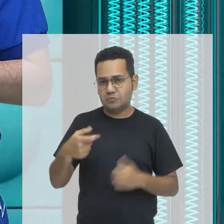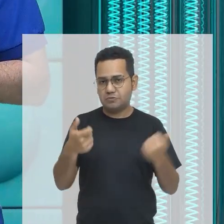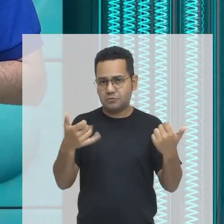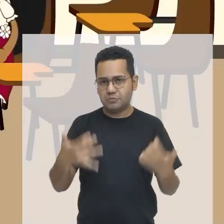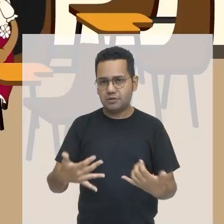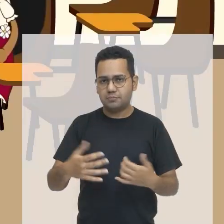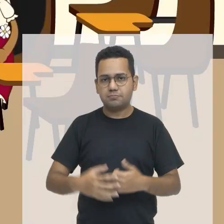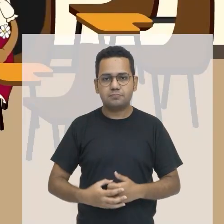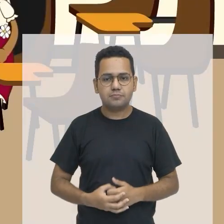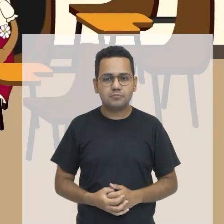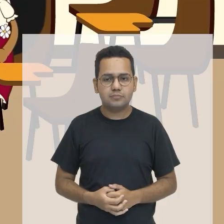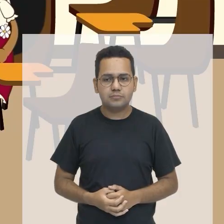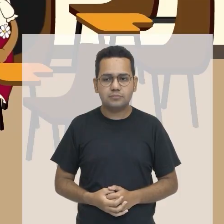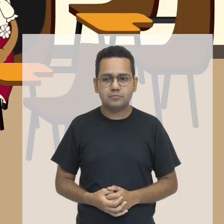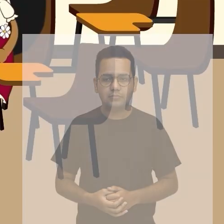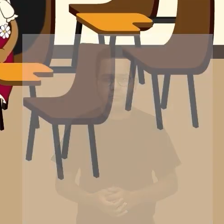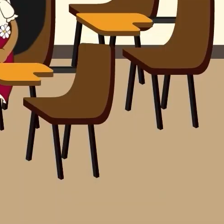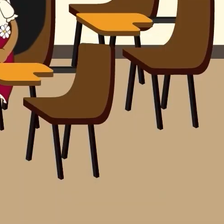aí.